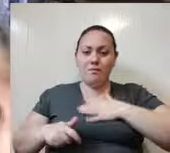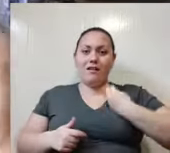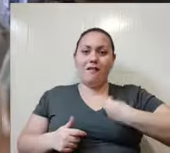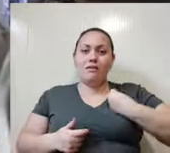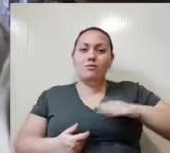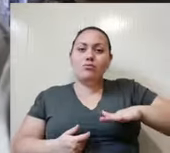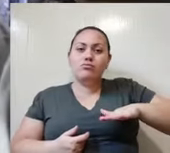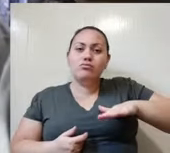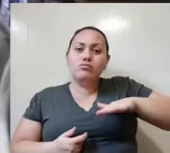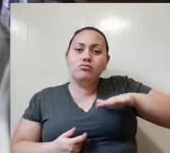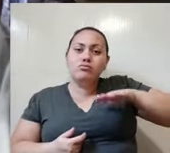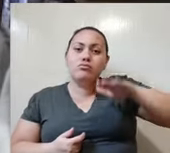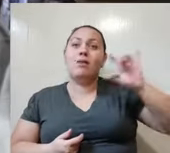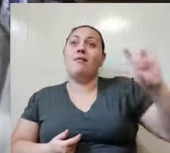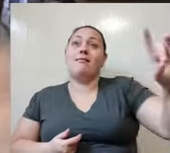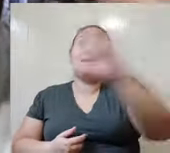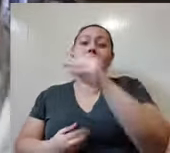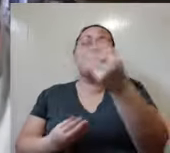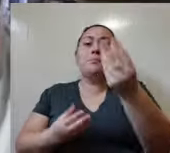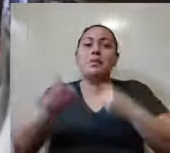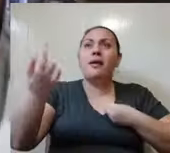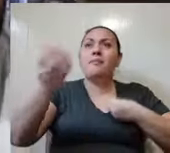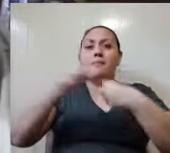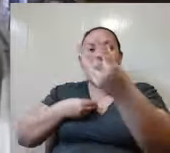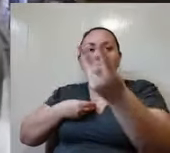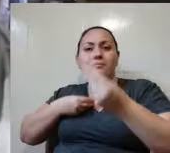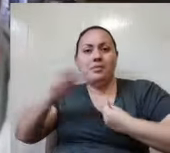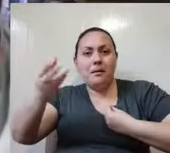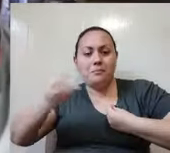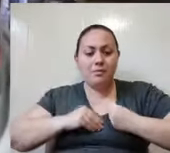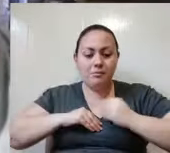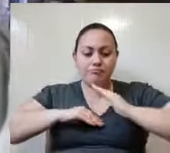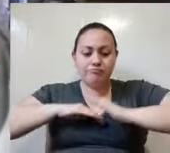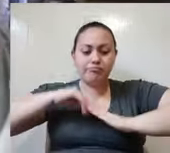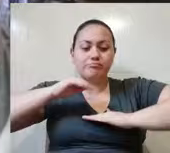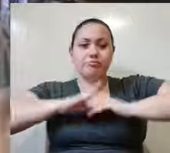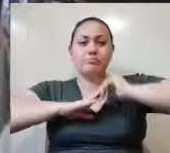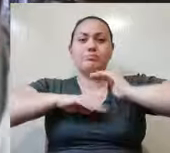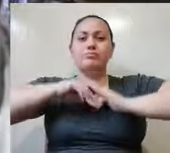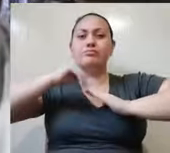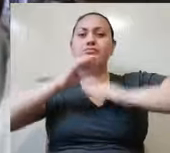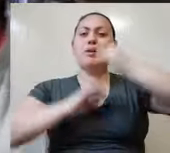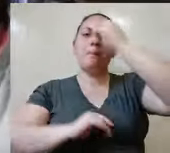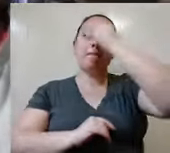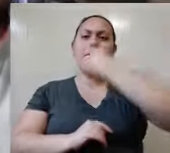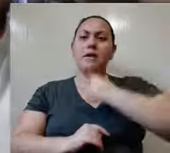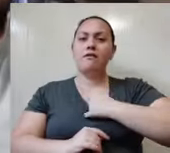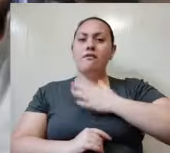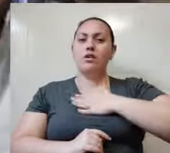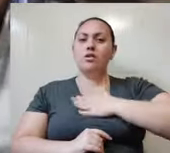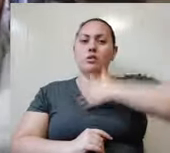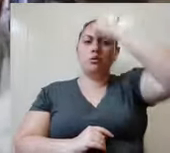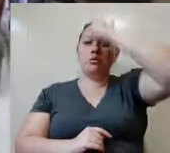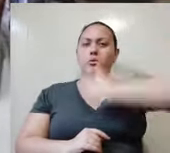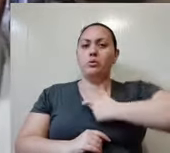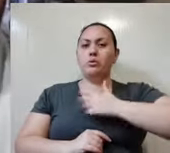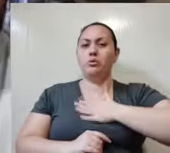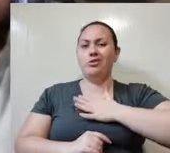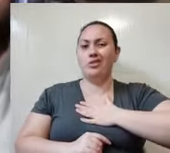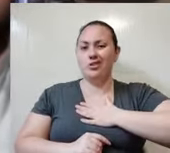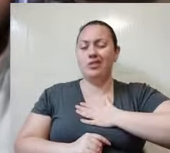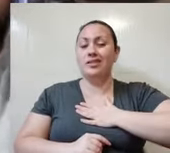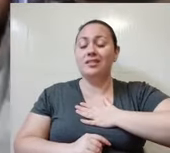construindo, botando um pequeno tijolinho do que a gente constrói digamos assim, da pessoa que a gente acaba se tornando. E,